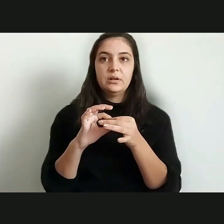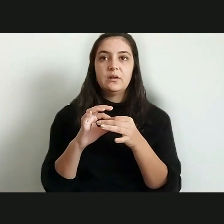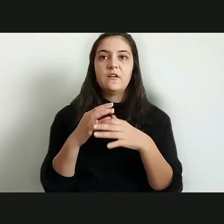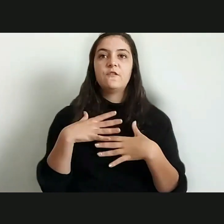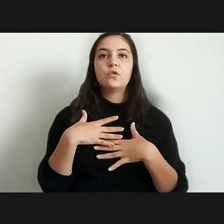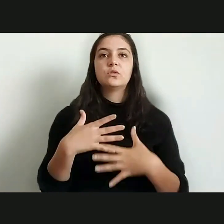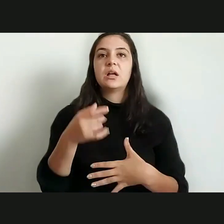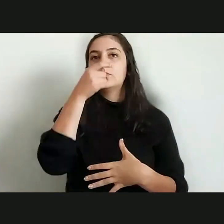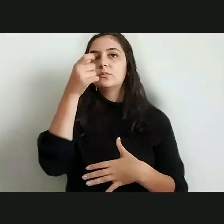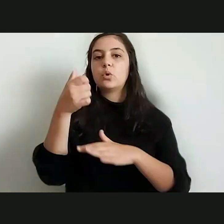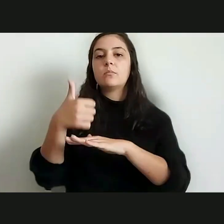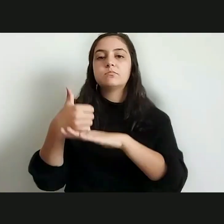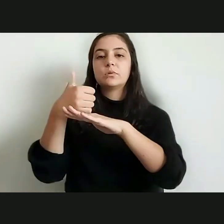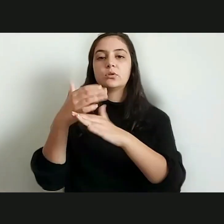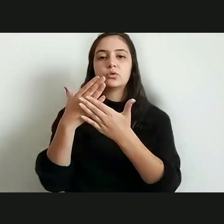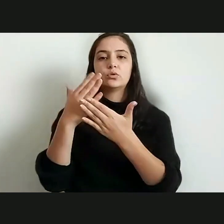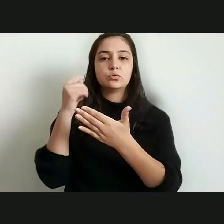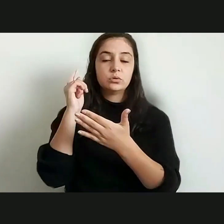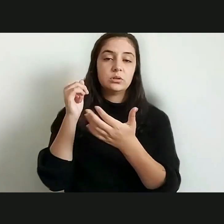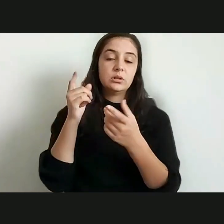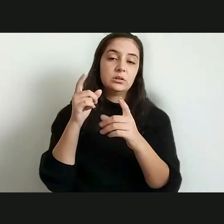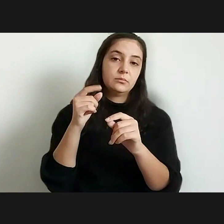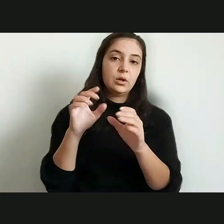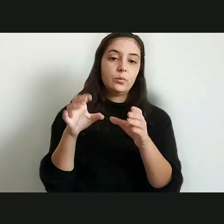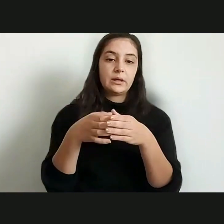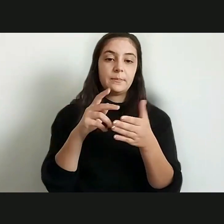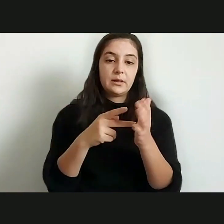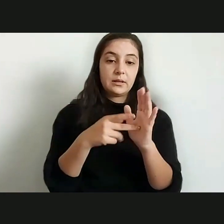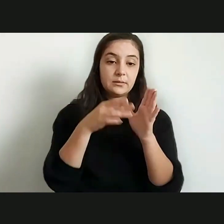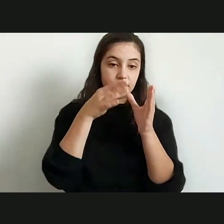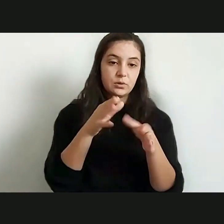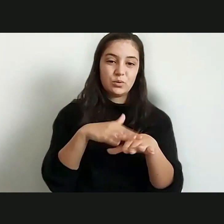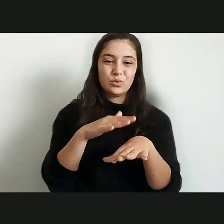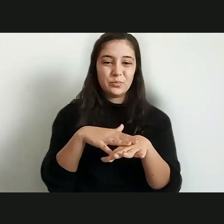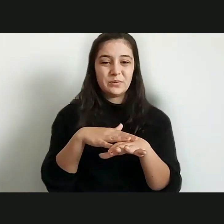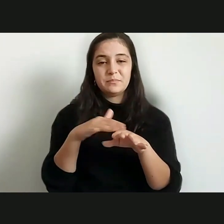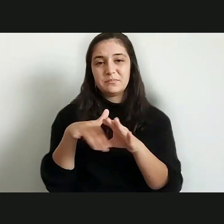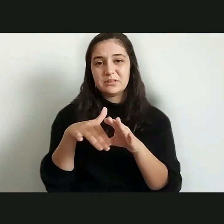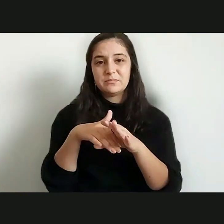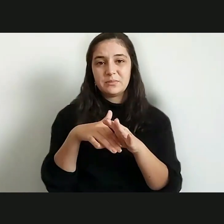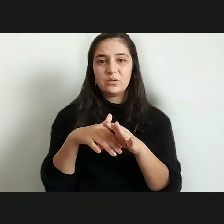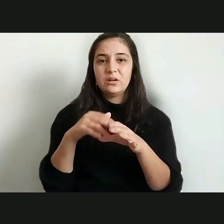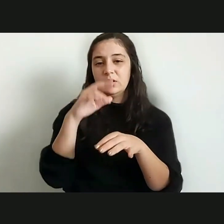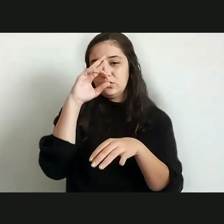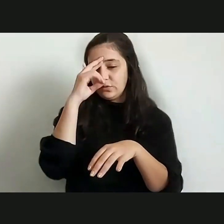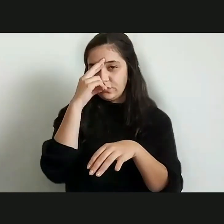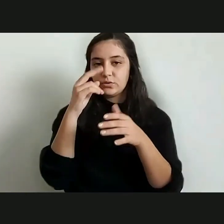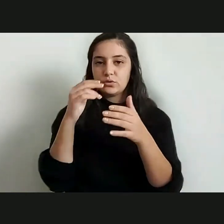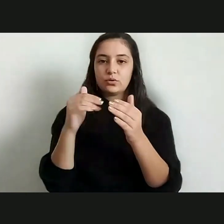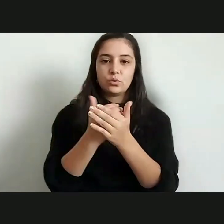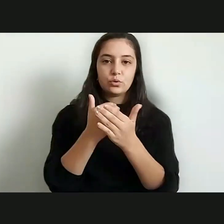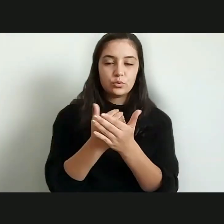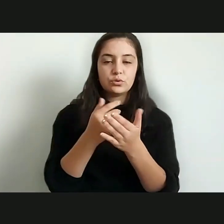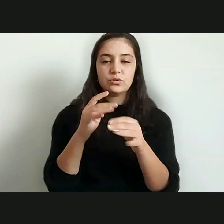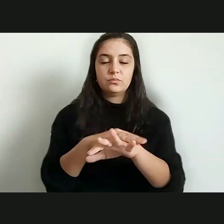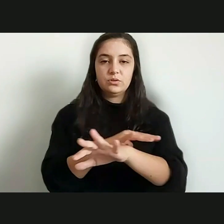de um líder, é preciso ter uma equipa técnica dedicada a estes processos, porque a participação implica um trabalho. Não é? Implicam esforços, implicam recursos da